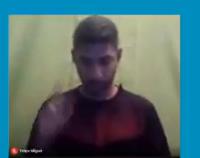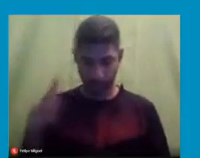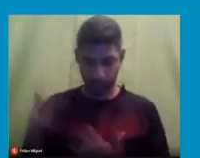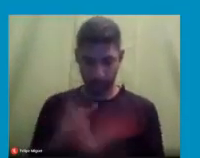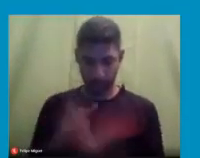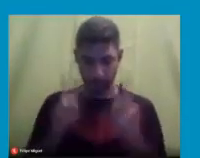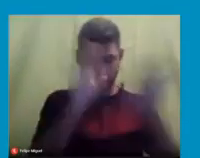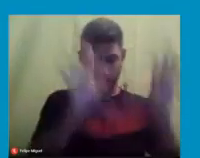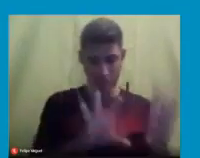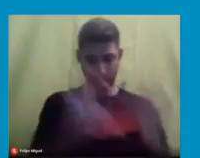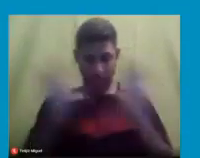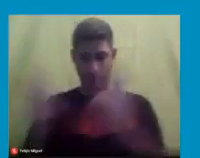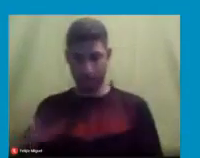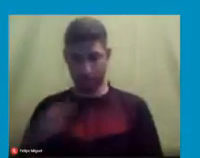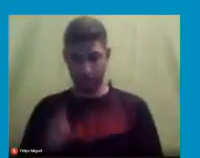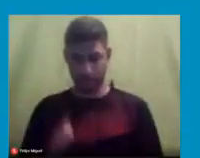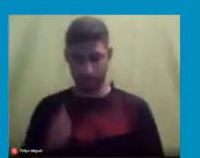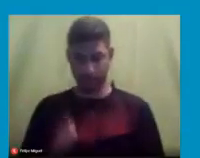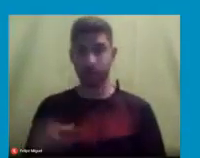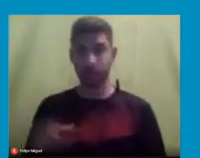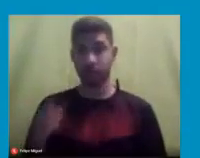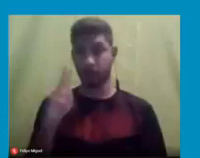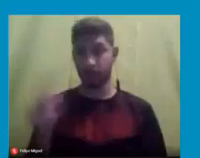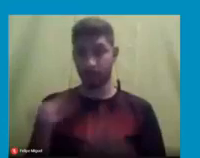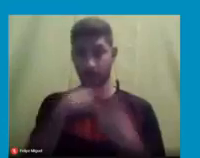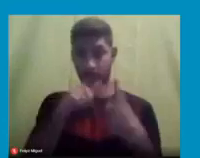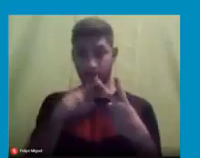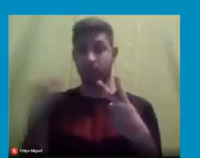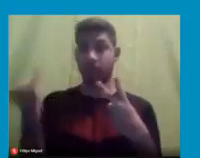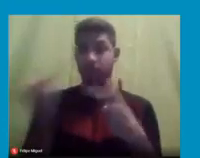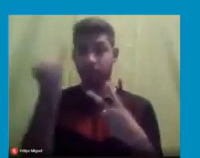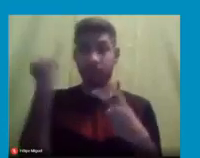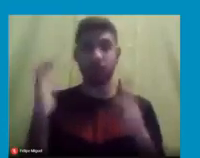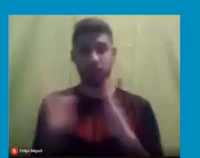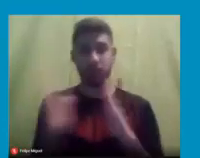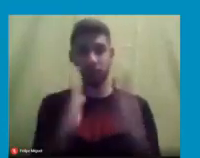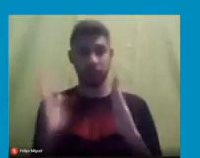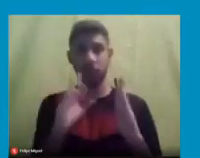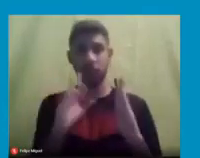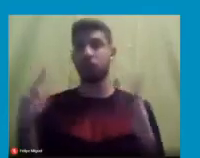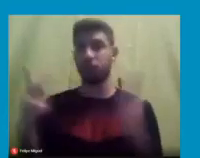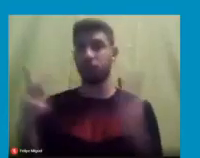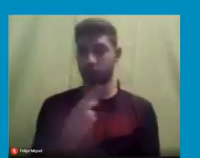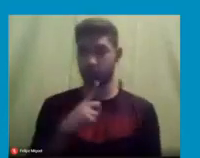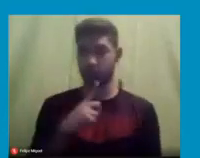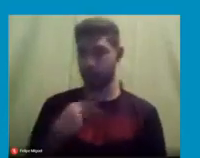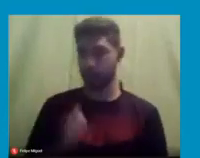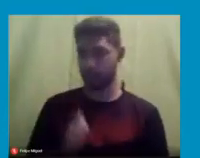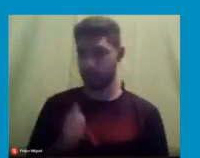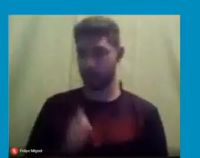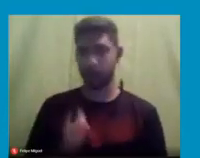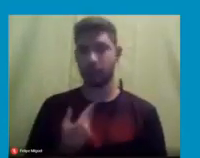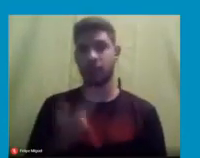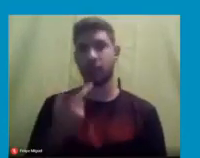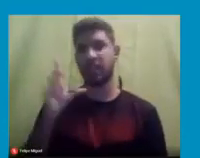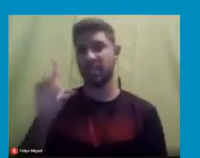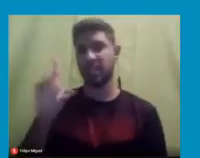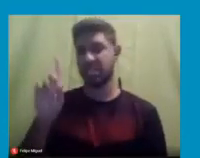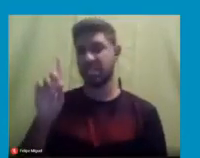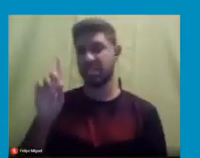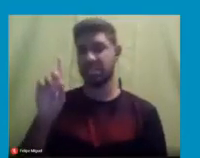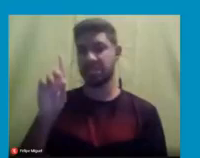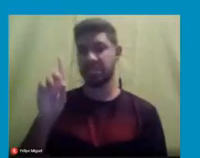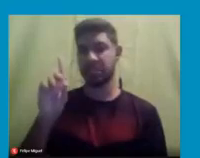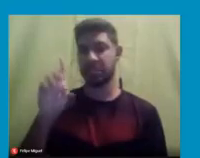outras pessoas que também foram importantes na época como aliados deles, né? O Demetrio Magnoli, que está sendo visível na